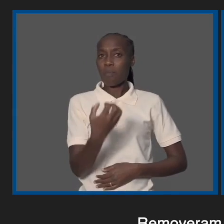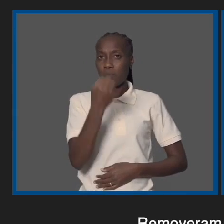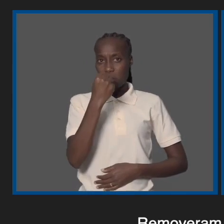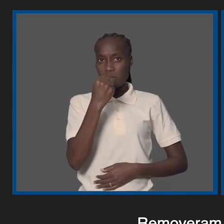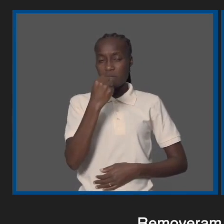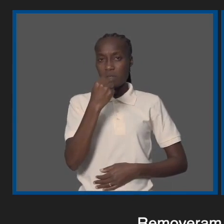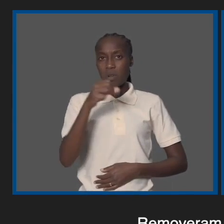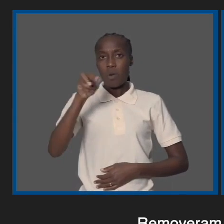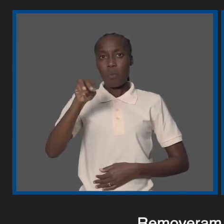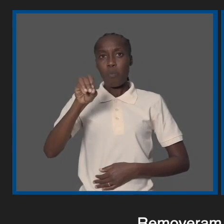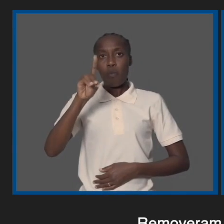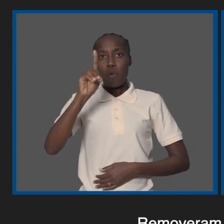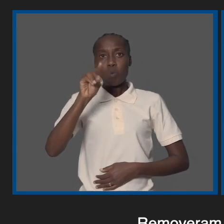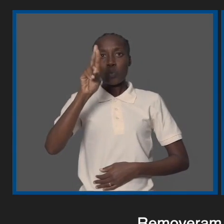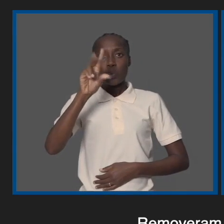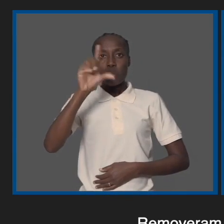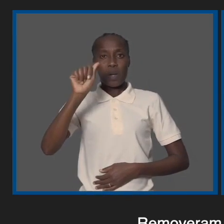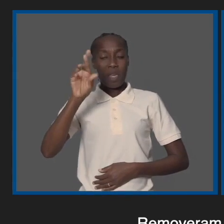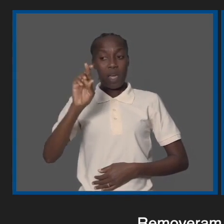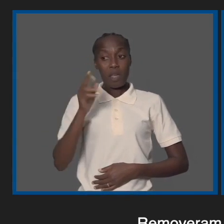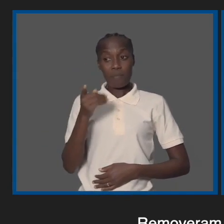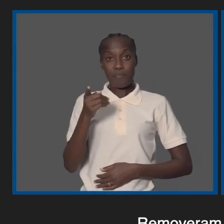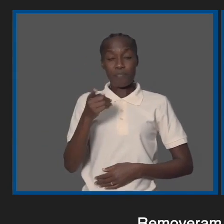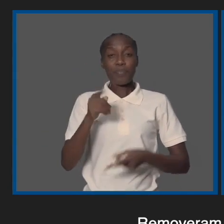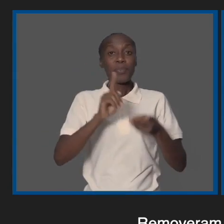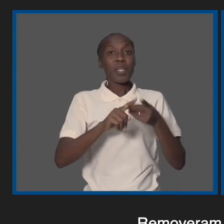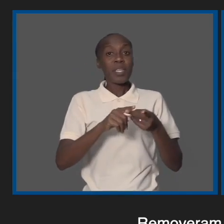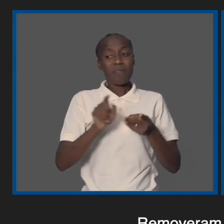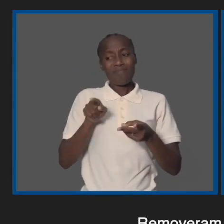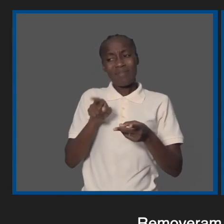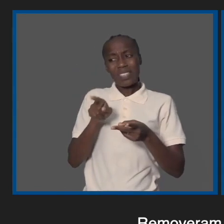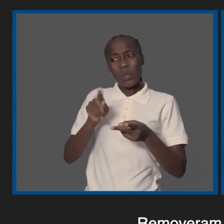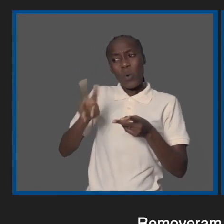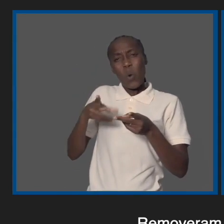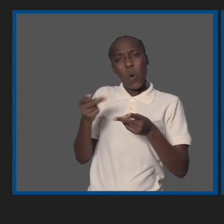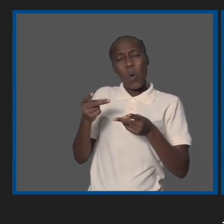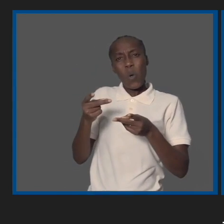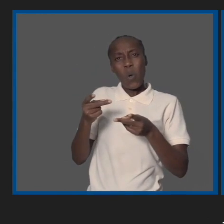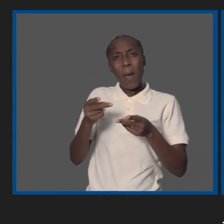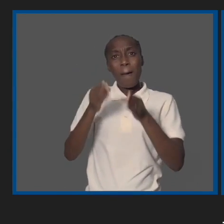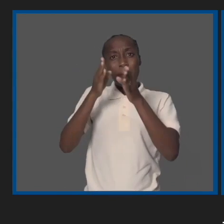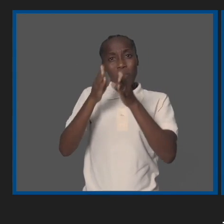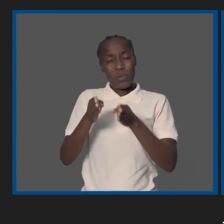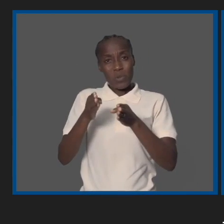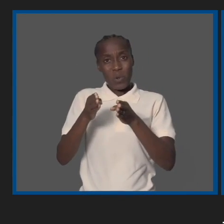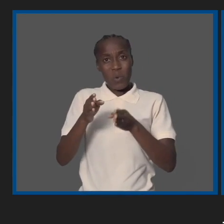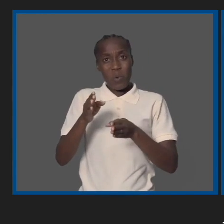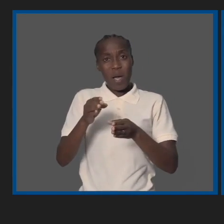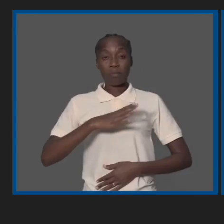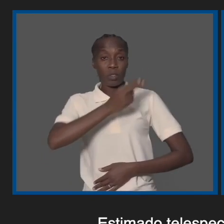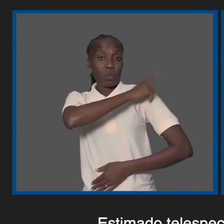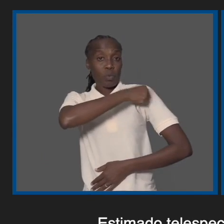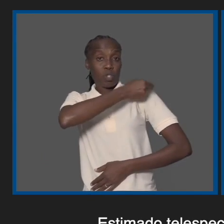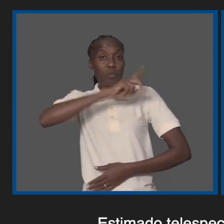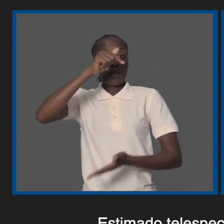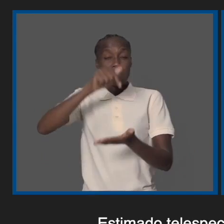removeram a parte do joelho, então é a luz que tem esse adaptador para poder dobrar. Tudo isso é feito aqui? É feito aqui.